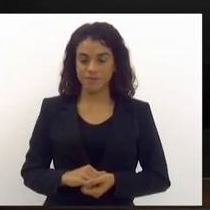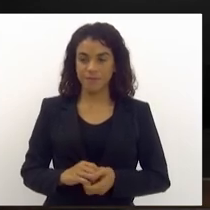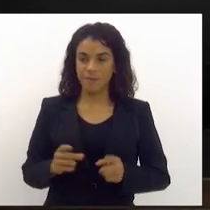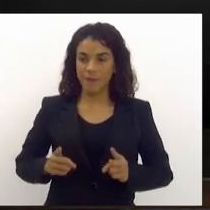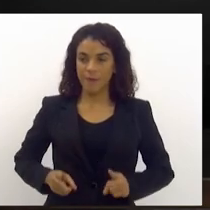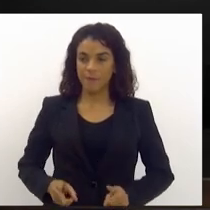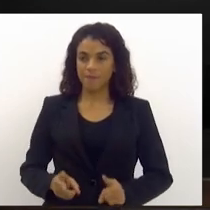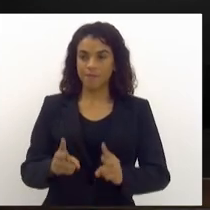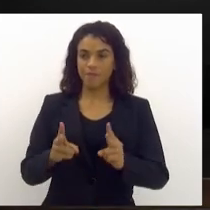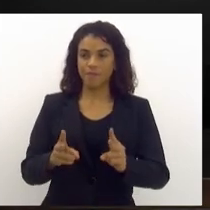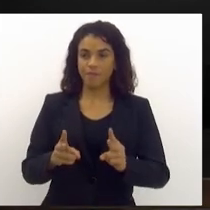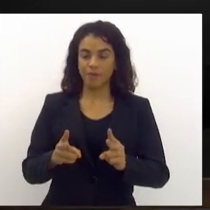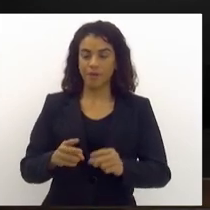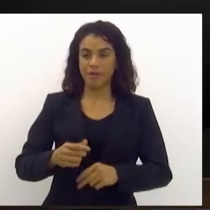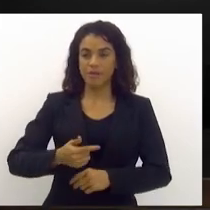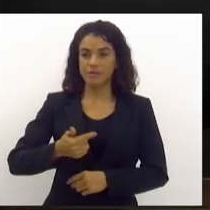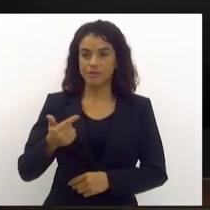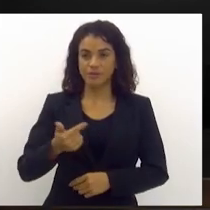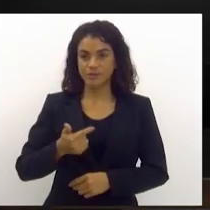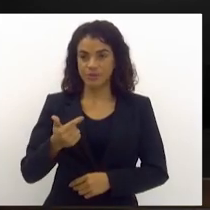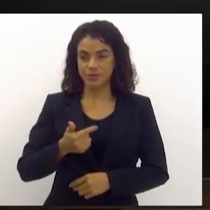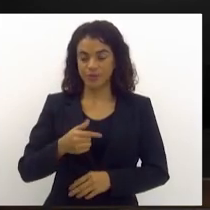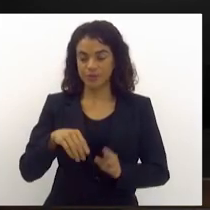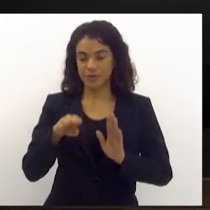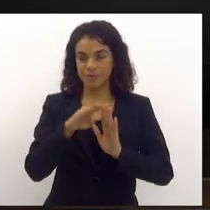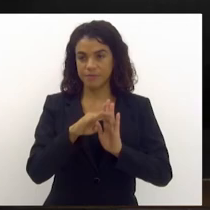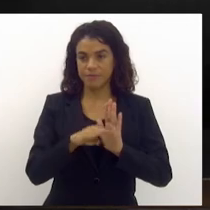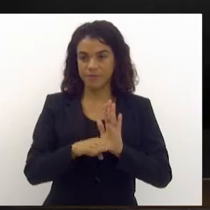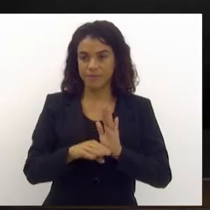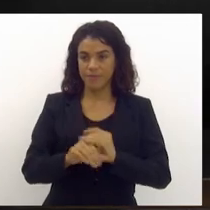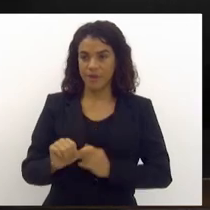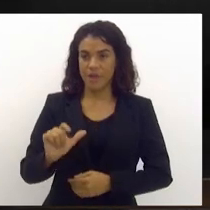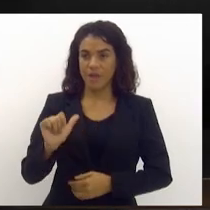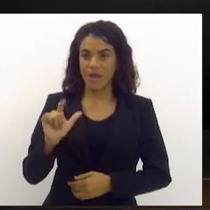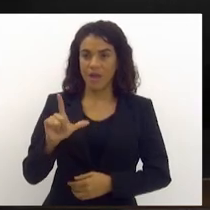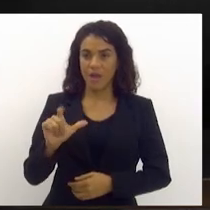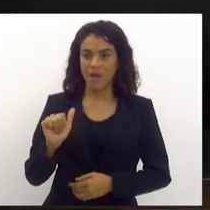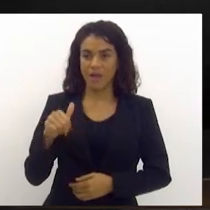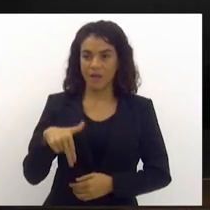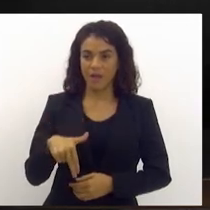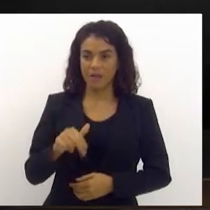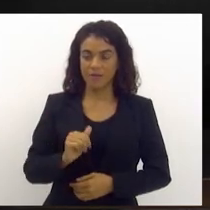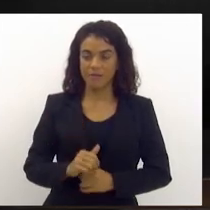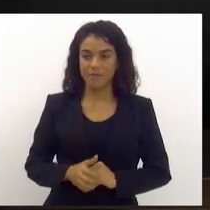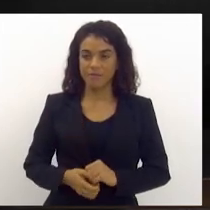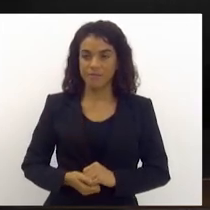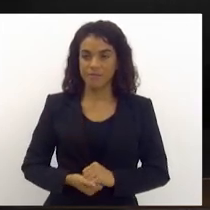procede à segunda chamada. Deputado Alan Lopes,